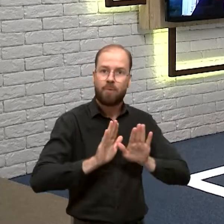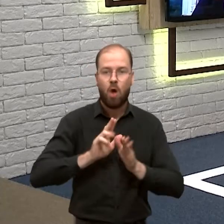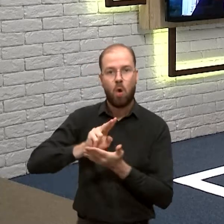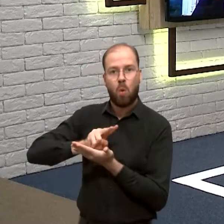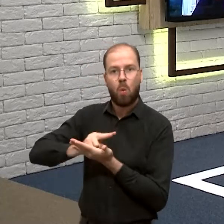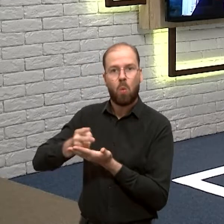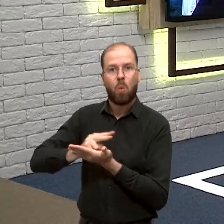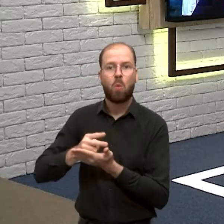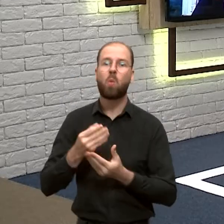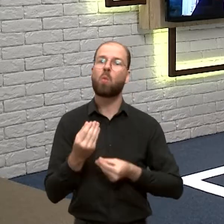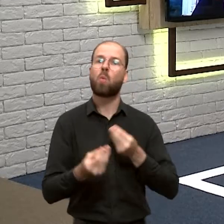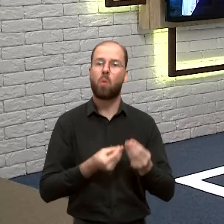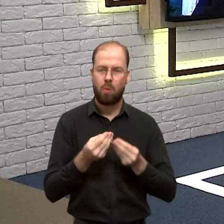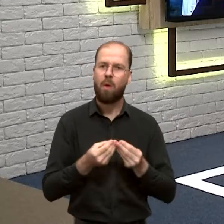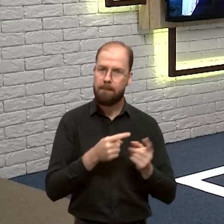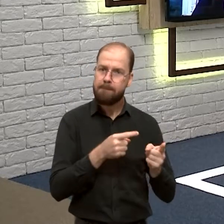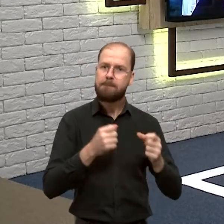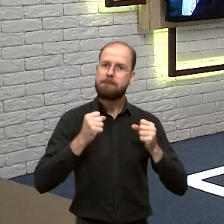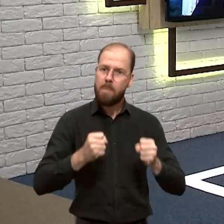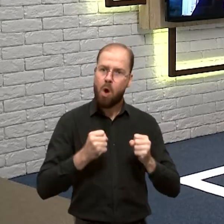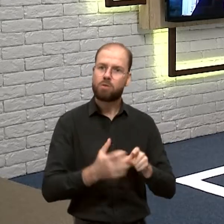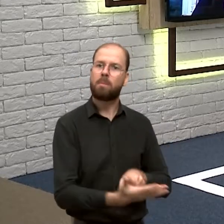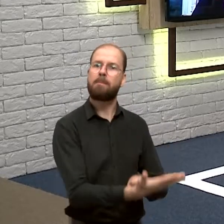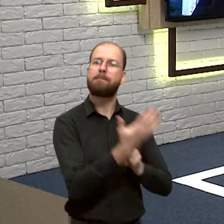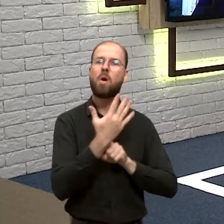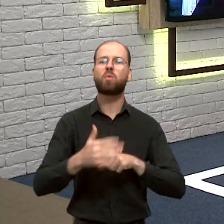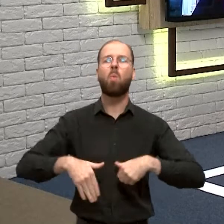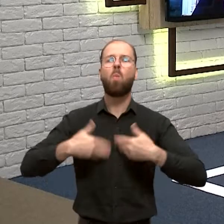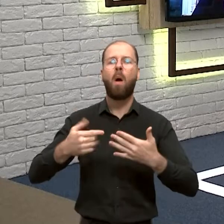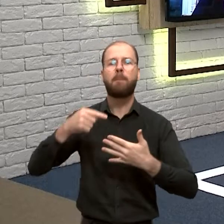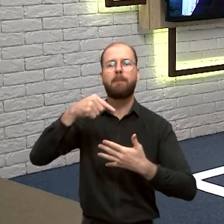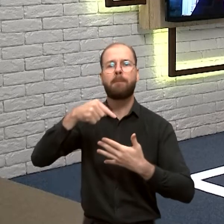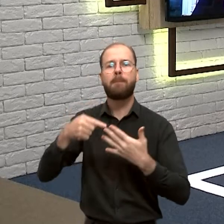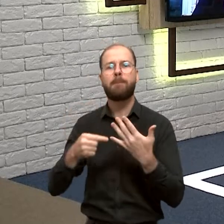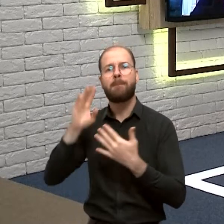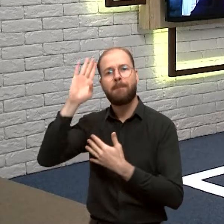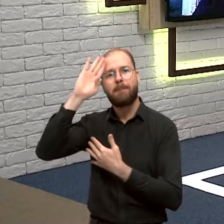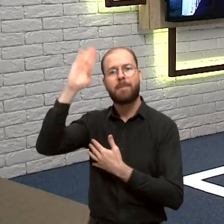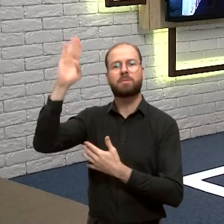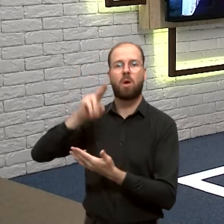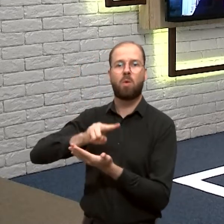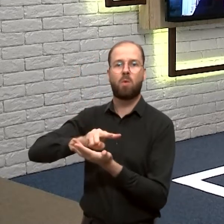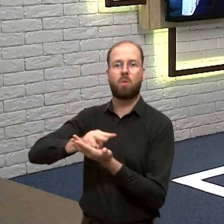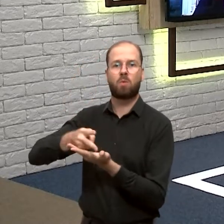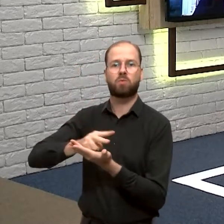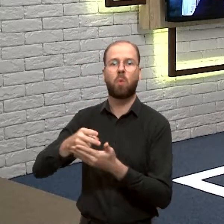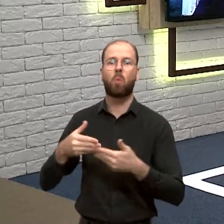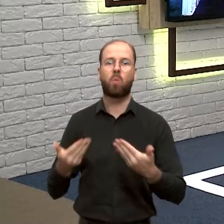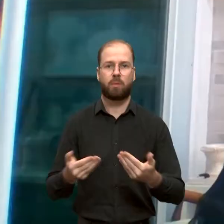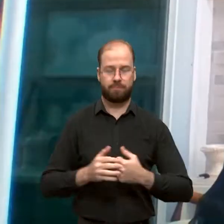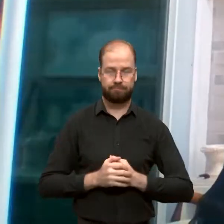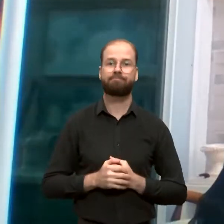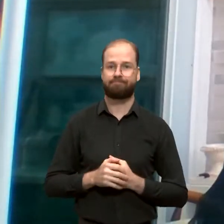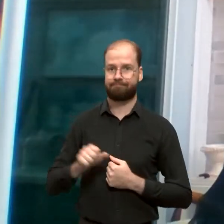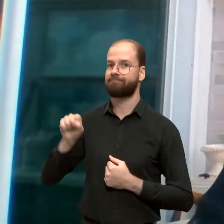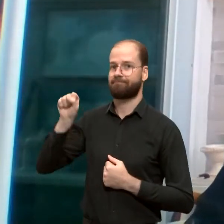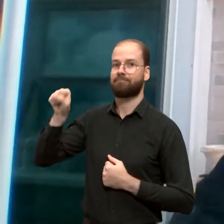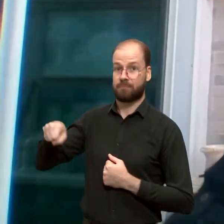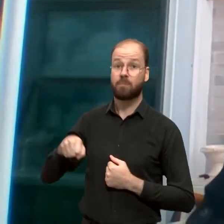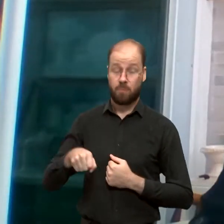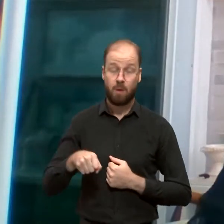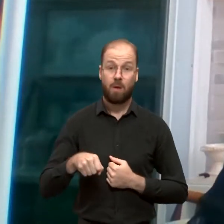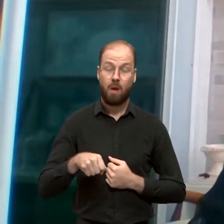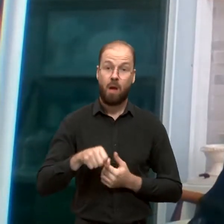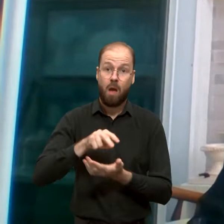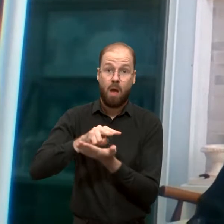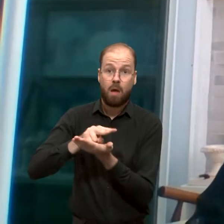prevenção, dá para apontar as principais causas da insônia? Sim, a insônia, quando ela é um